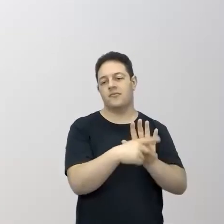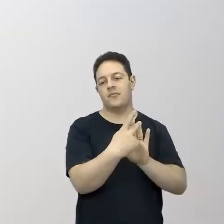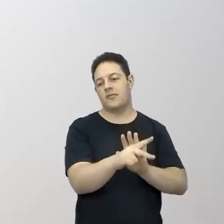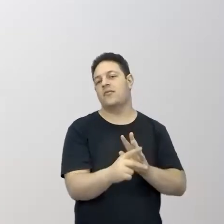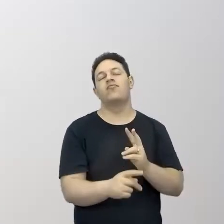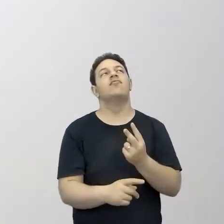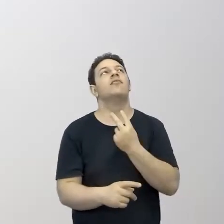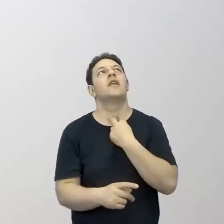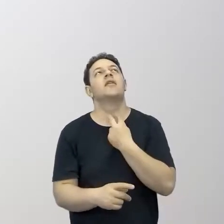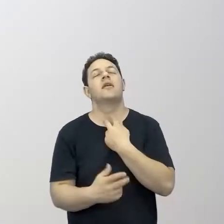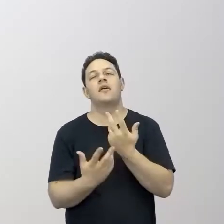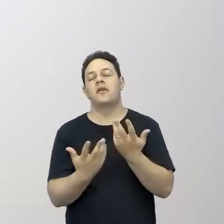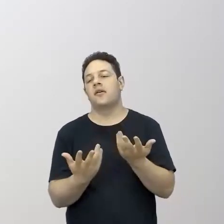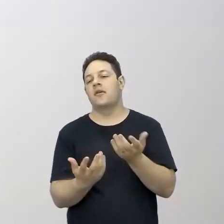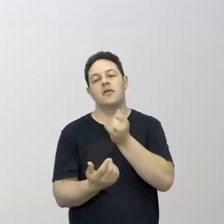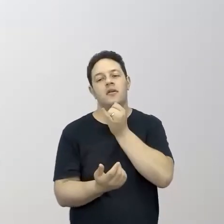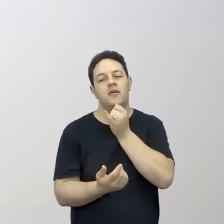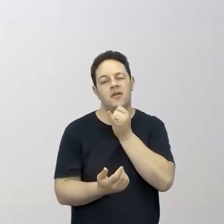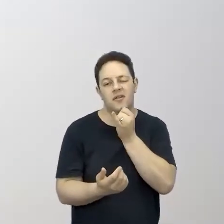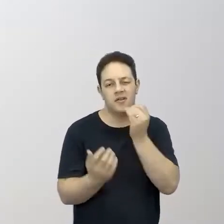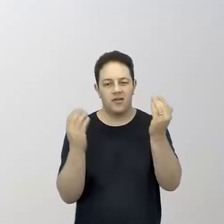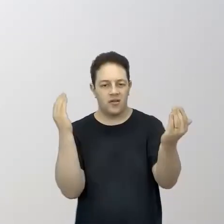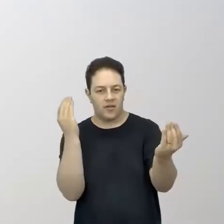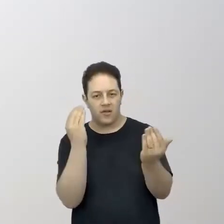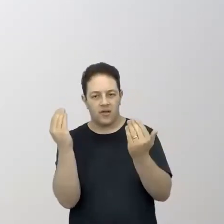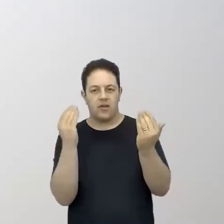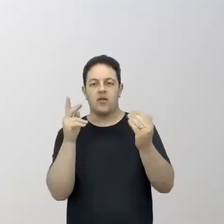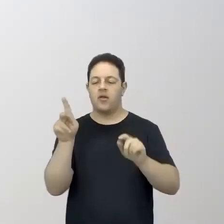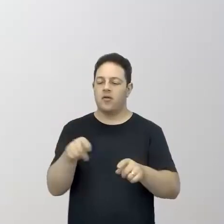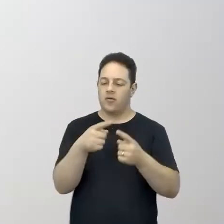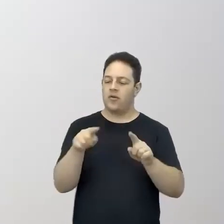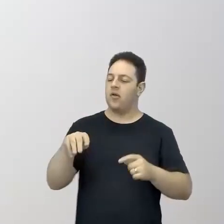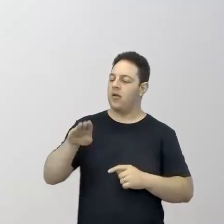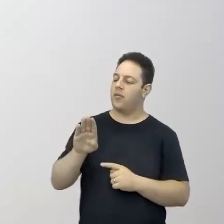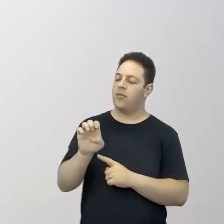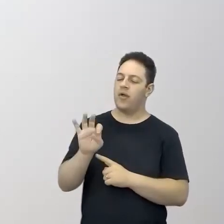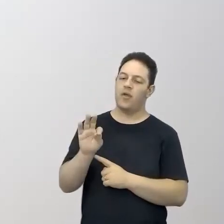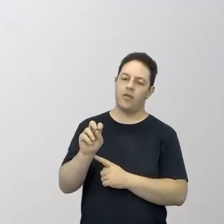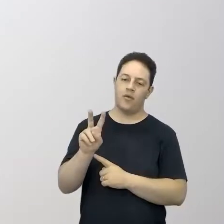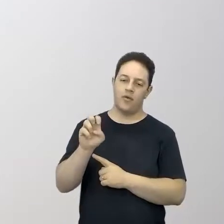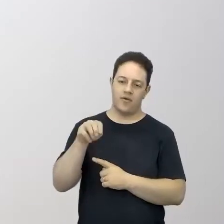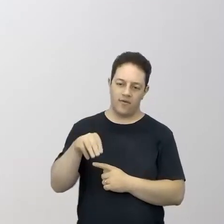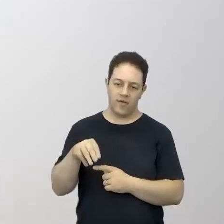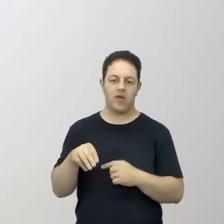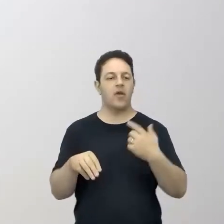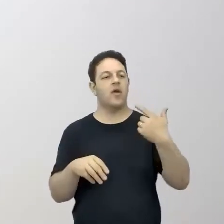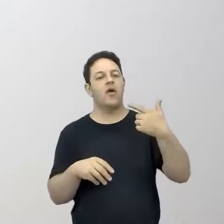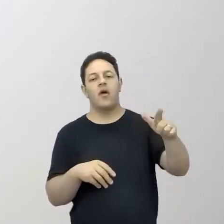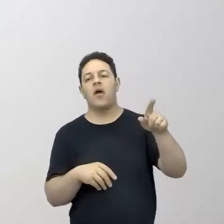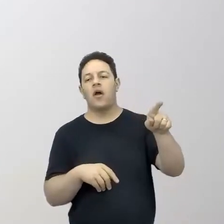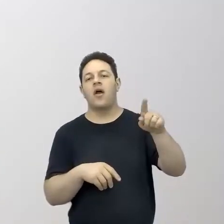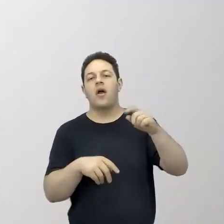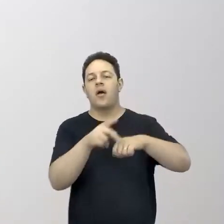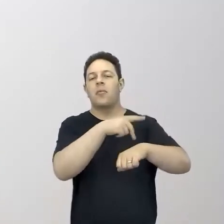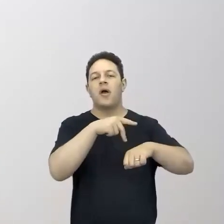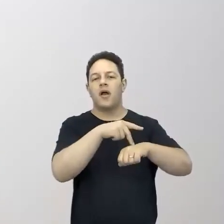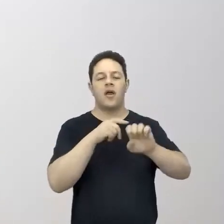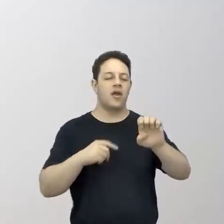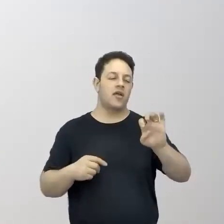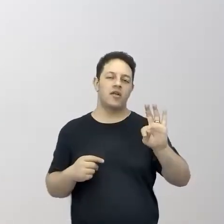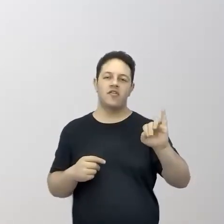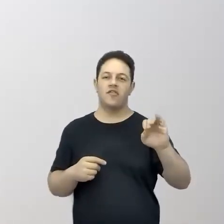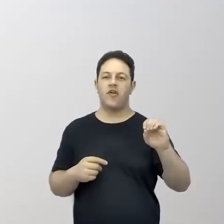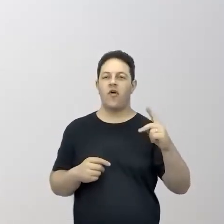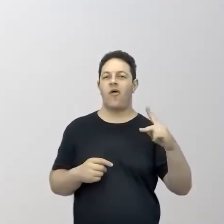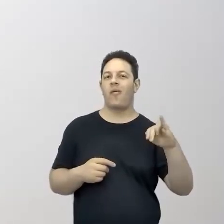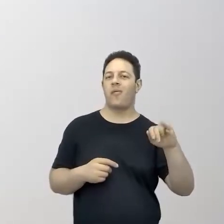para, por exemplo, comparar a música de Beethoven com a música da Etiópia, por exemplo. Então vamos pensar em